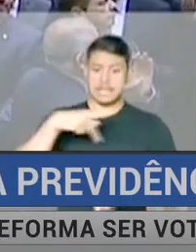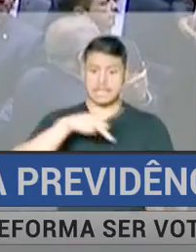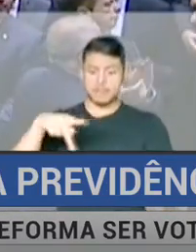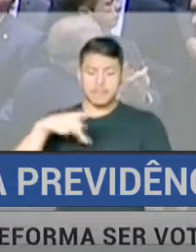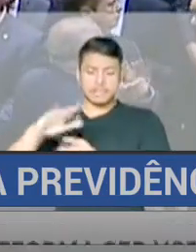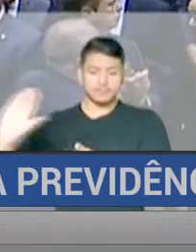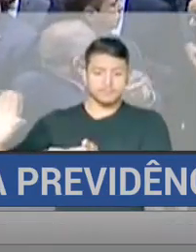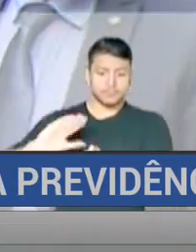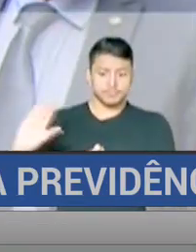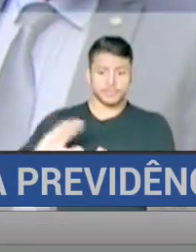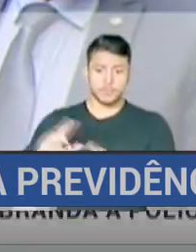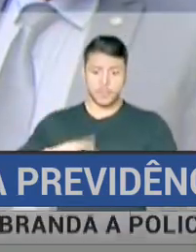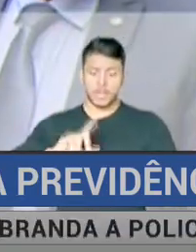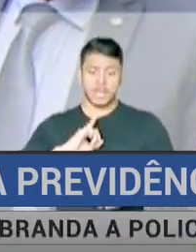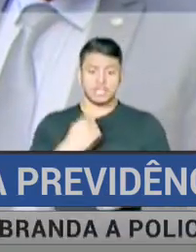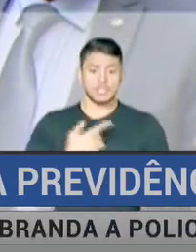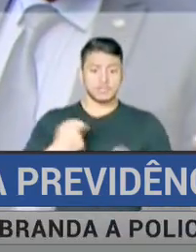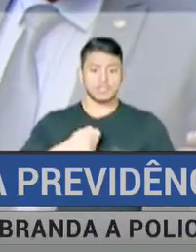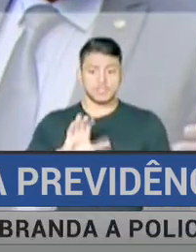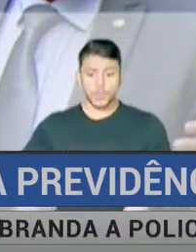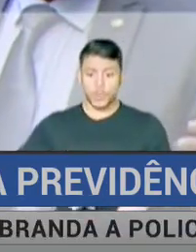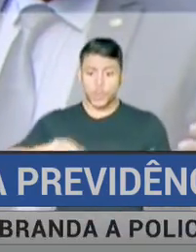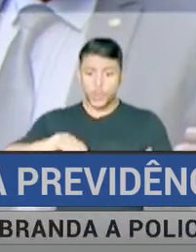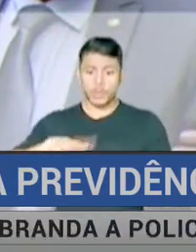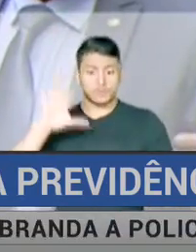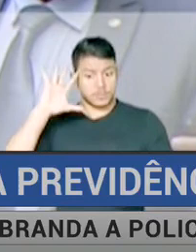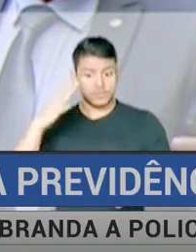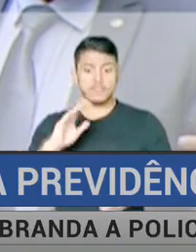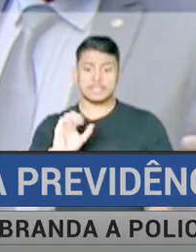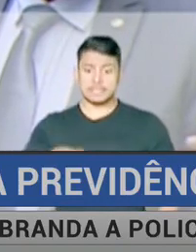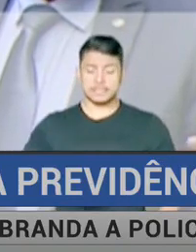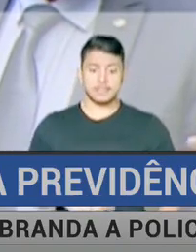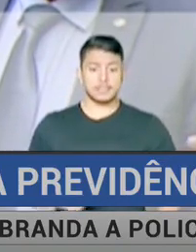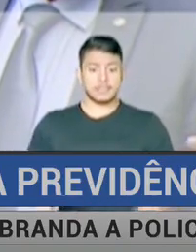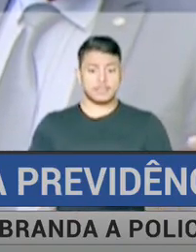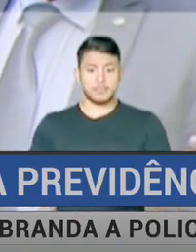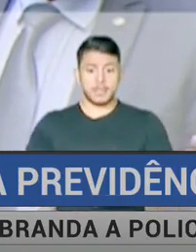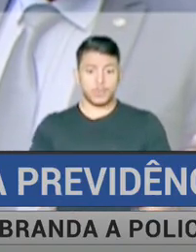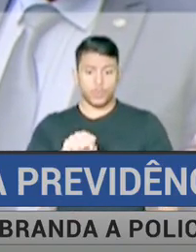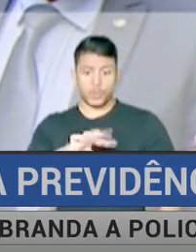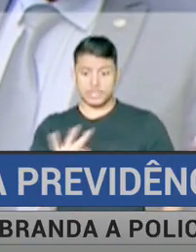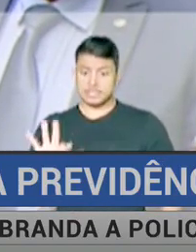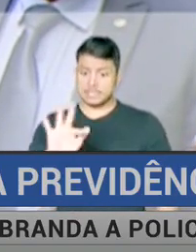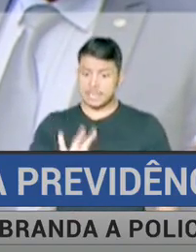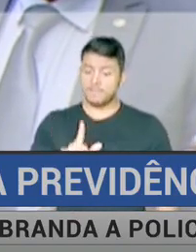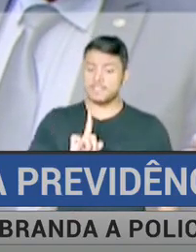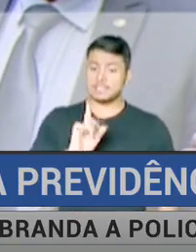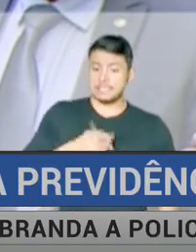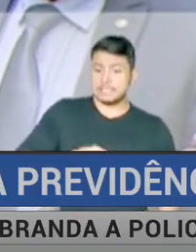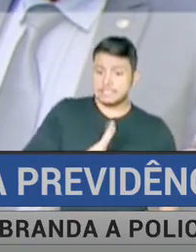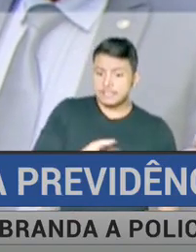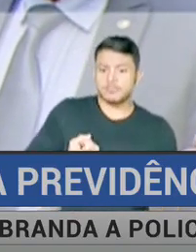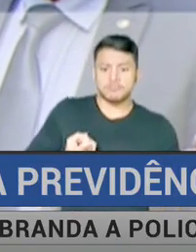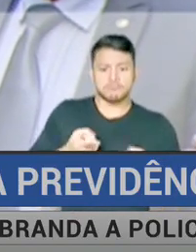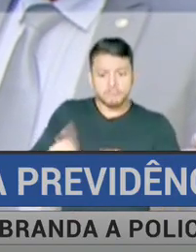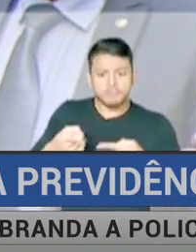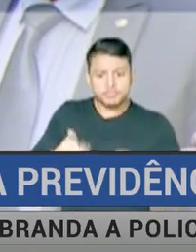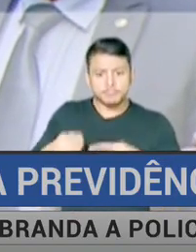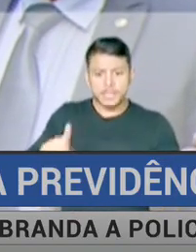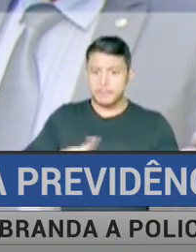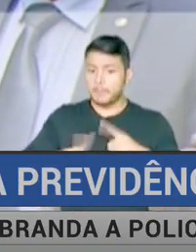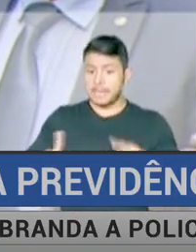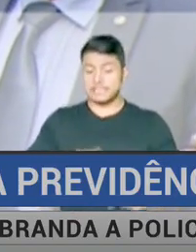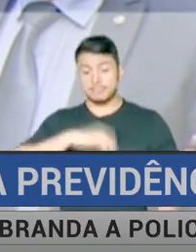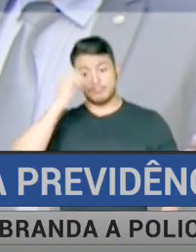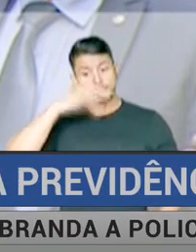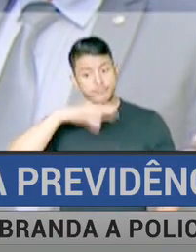superar. O Congresso Nacional e o Supremo Tribunal Federal têm sido atacados muitas vezes de forma